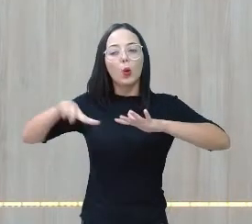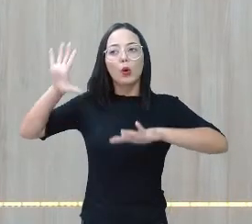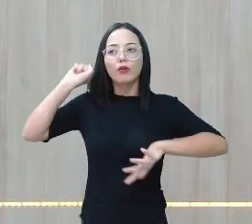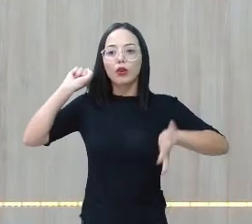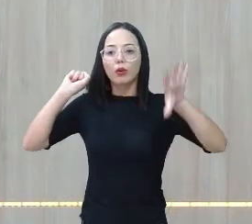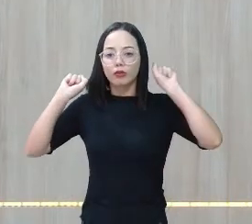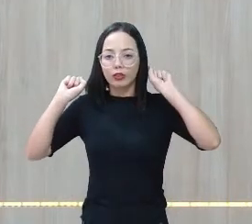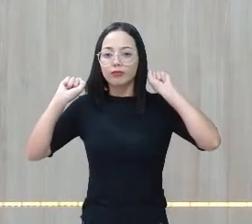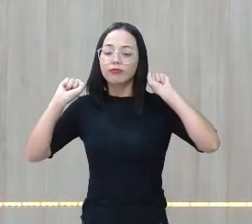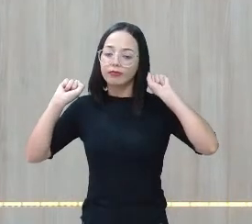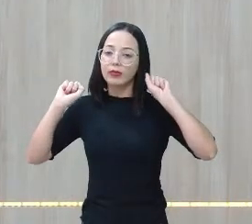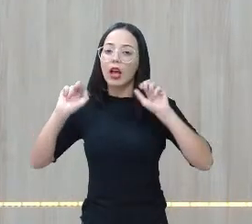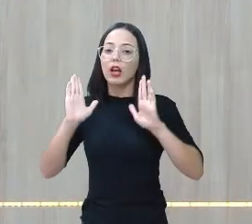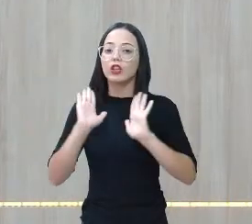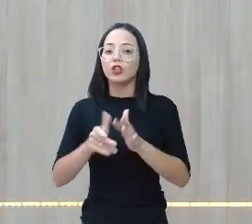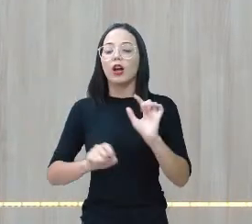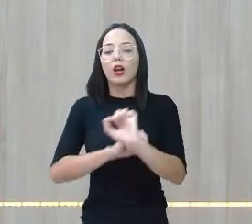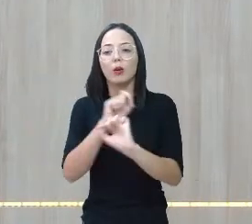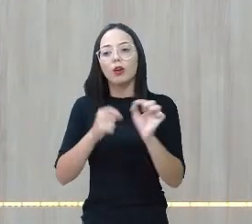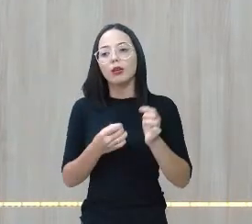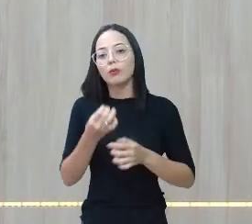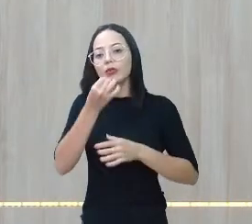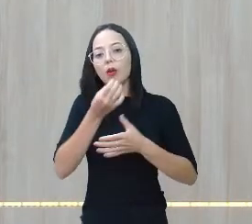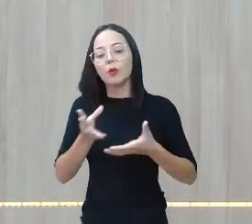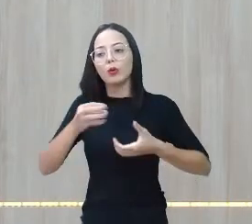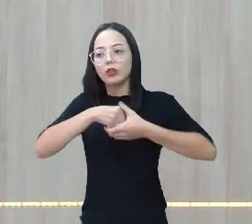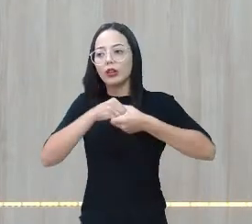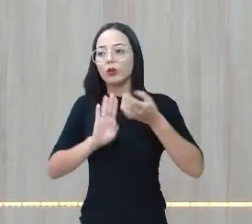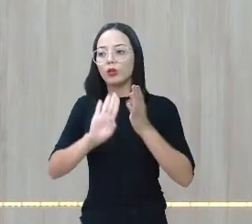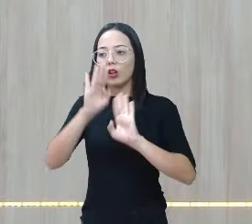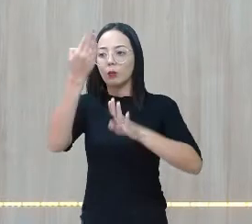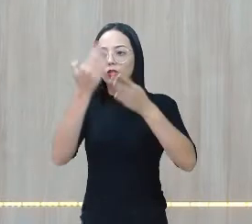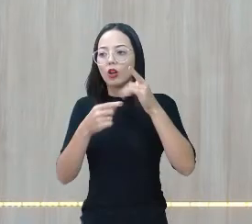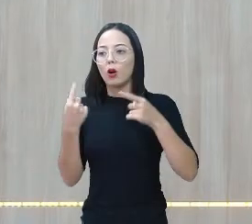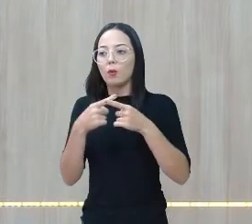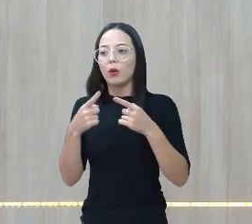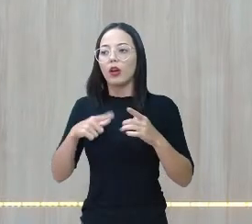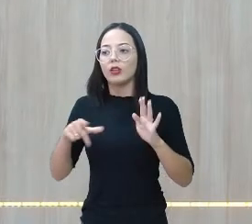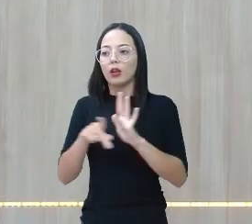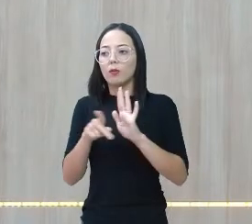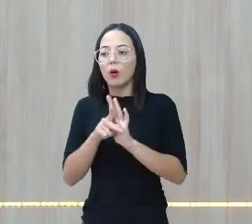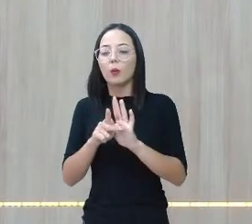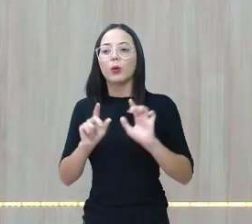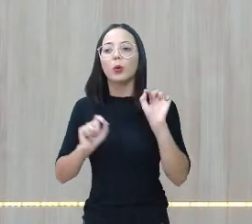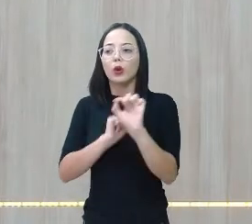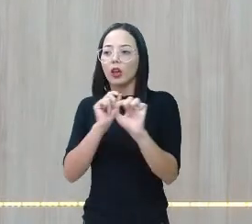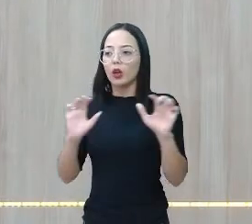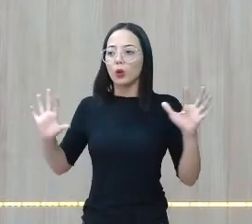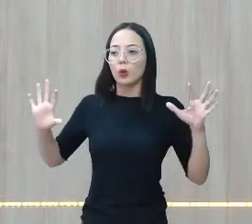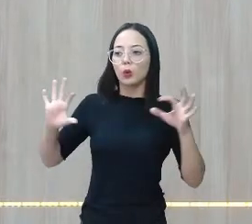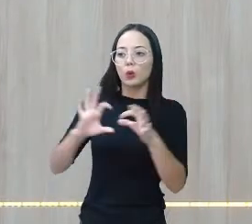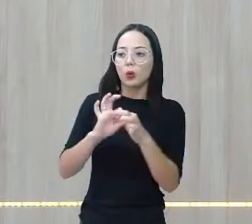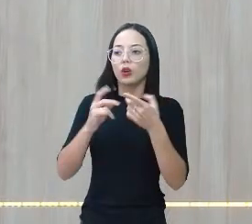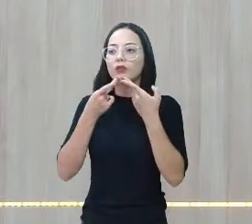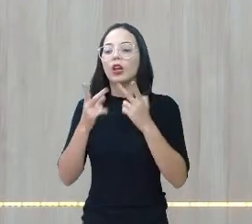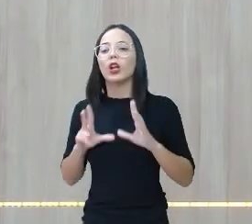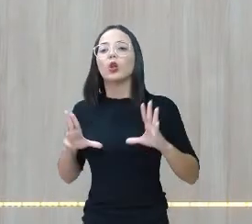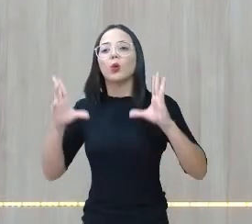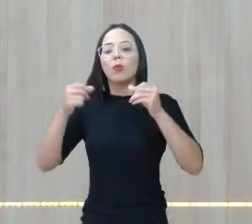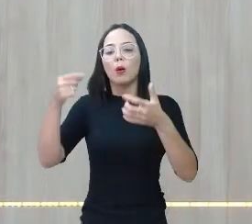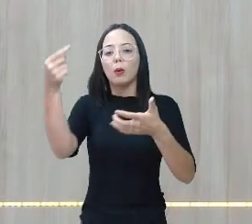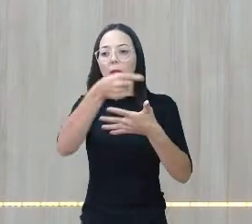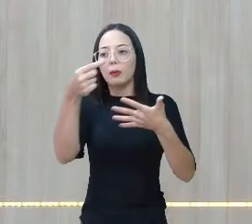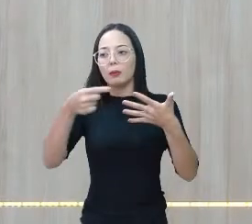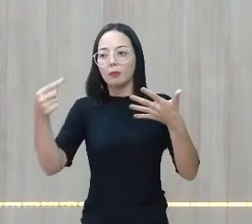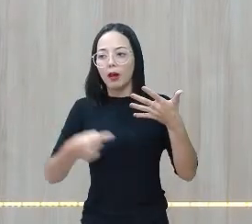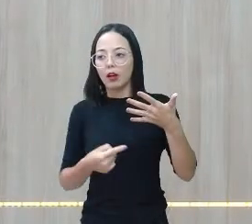ouvidos. E aí já é parte da biologia, a gente tem uma conversa entre física e biologia, falando sobre todos os elementos, olha